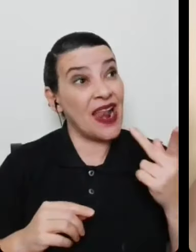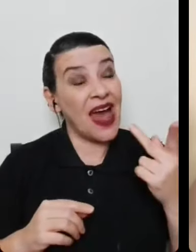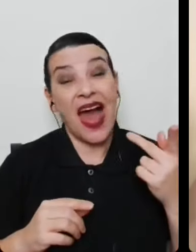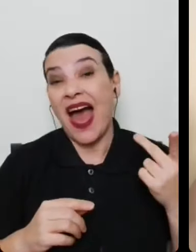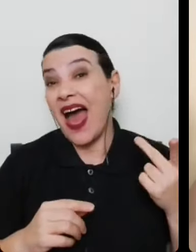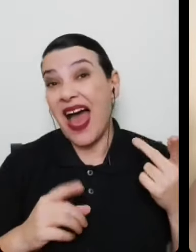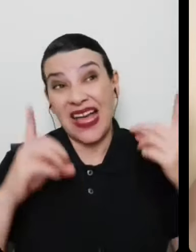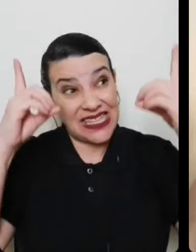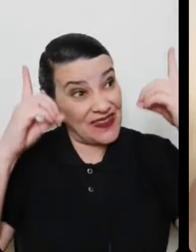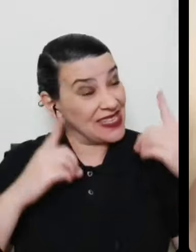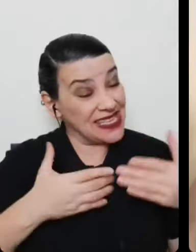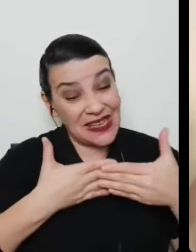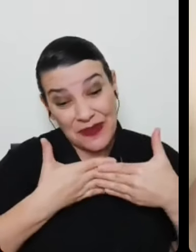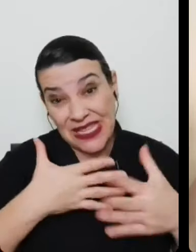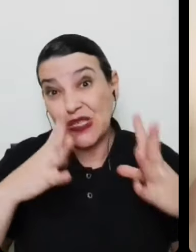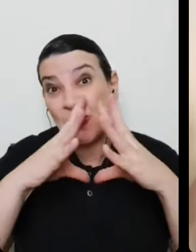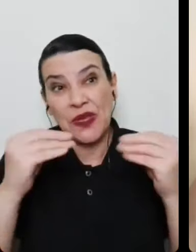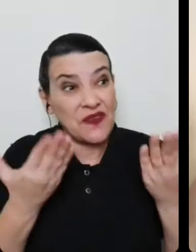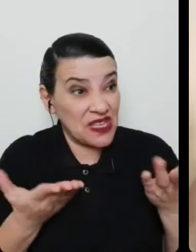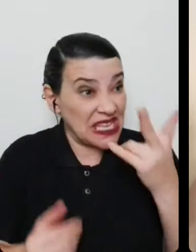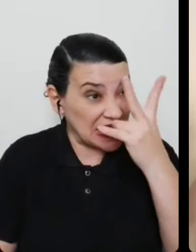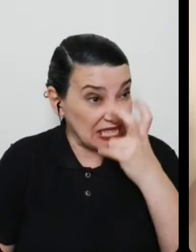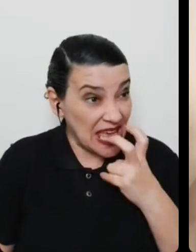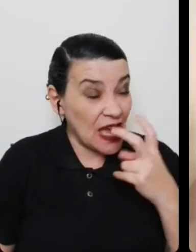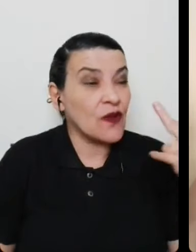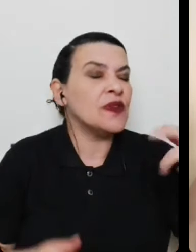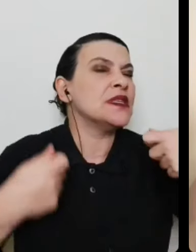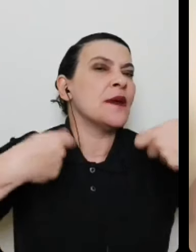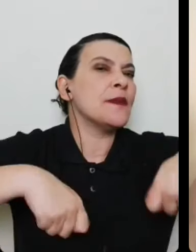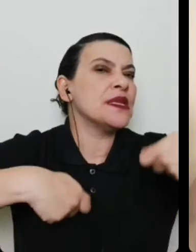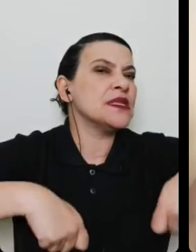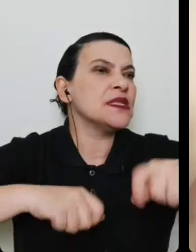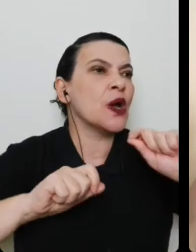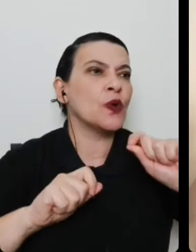né? Você é cego, o que que você precisa?